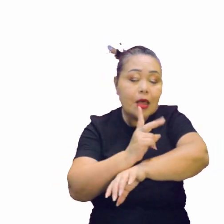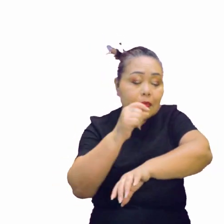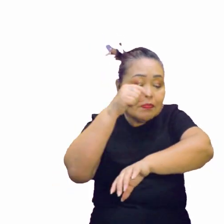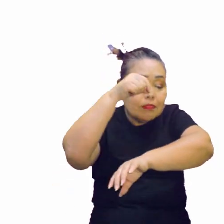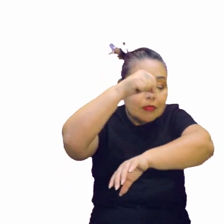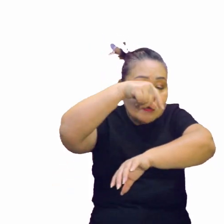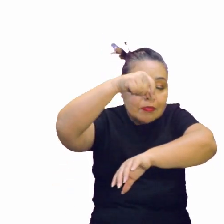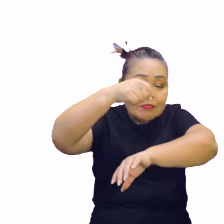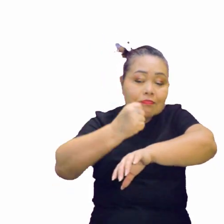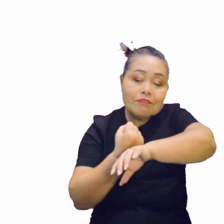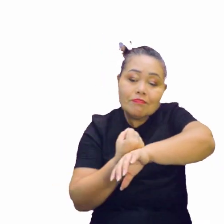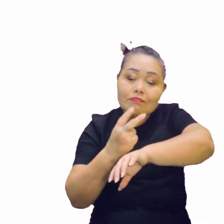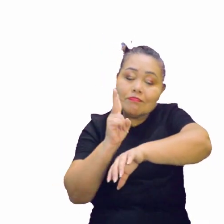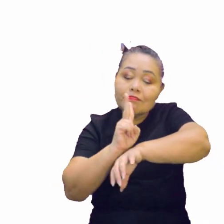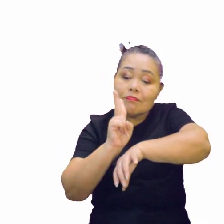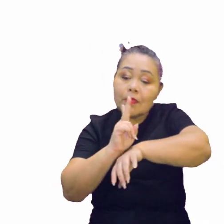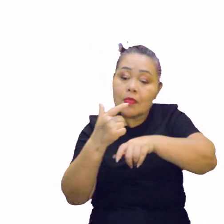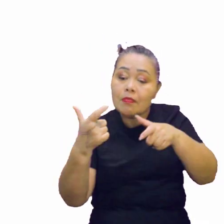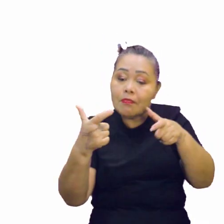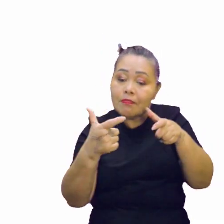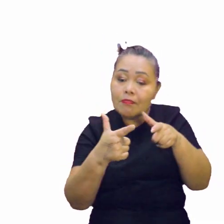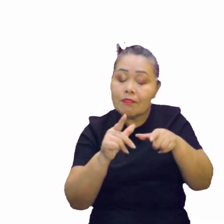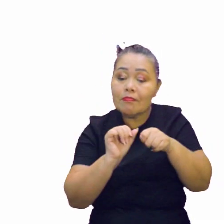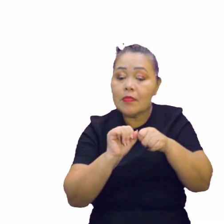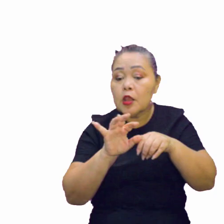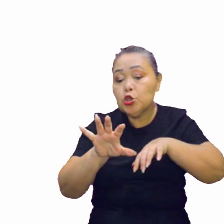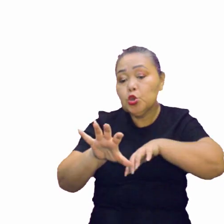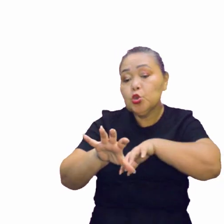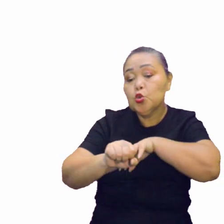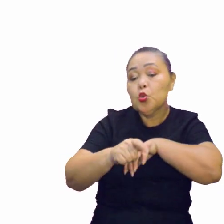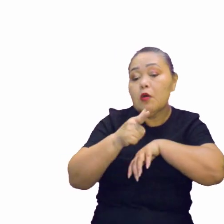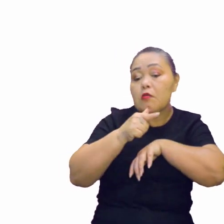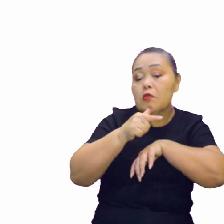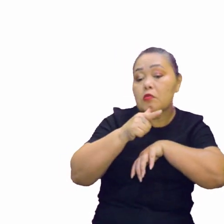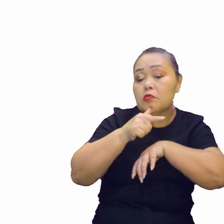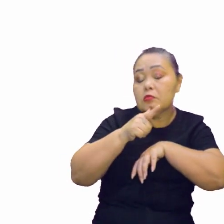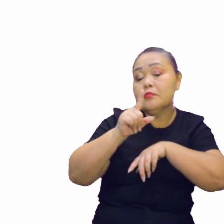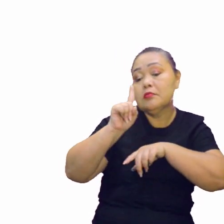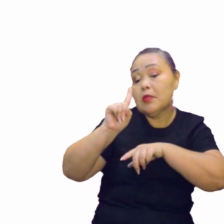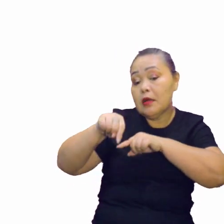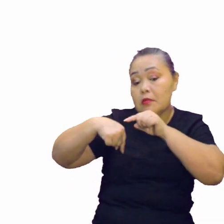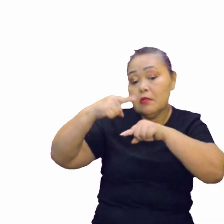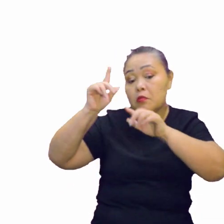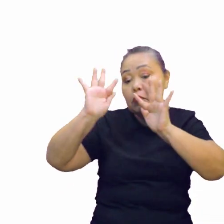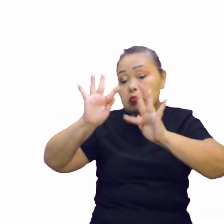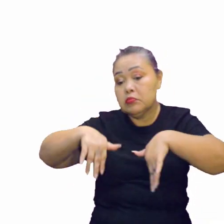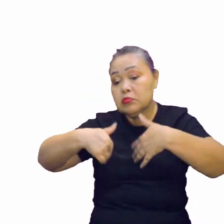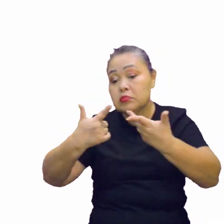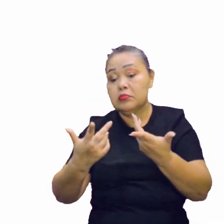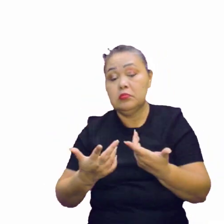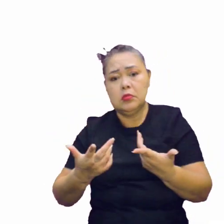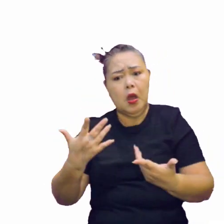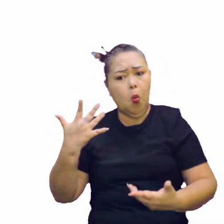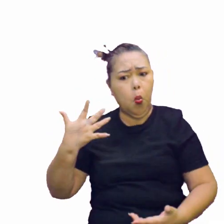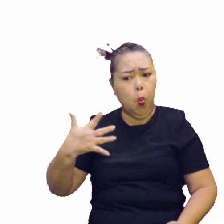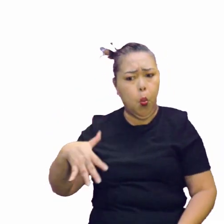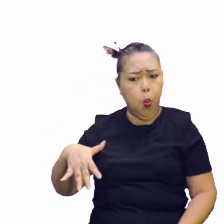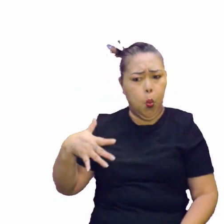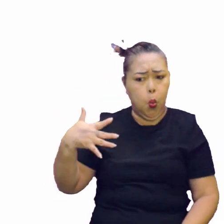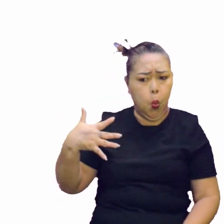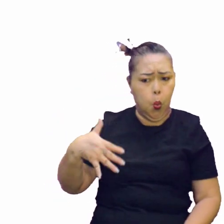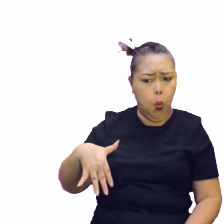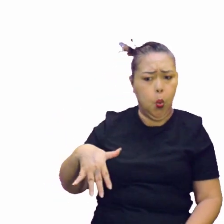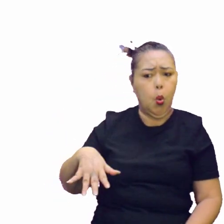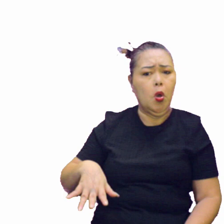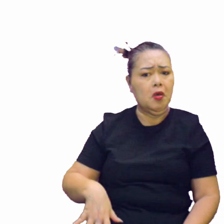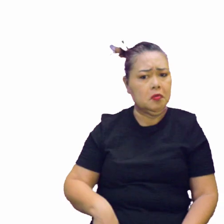menor demanda hídrica para a obtenção do produto final. Caramba! Por isso